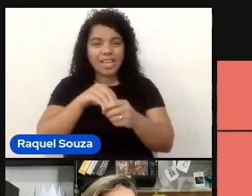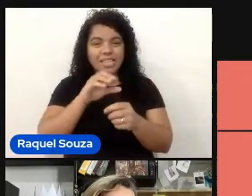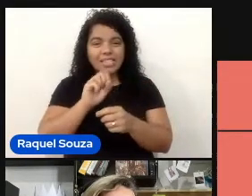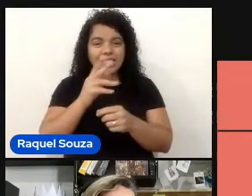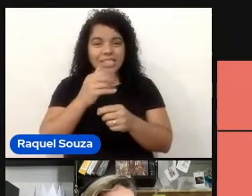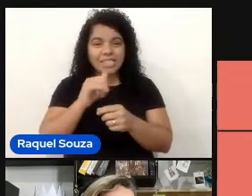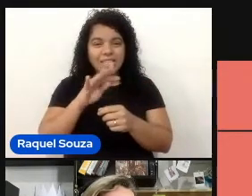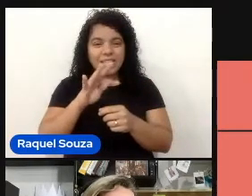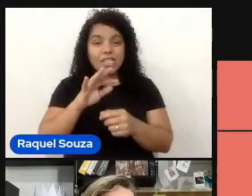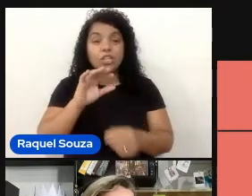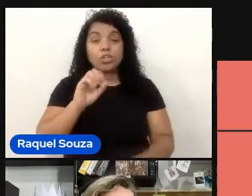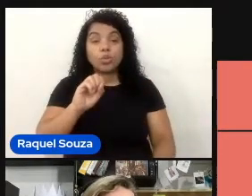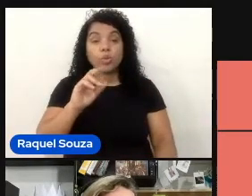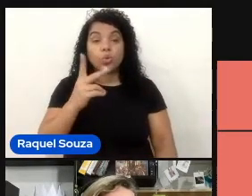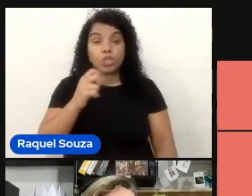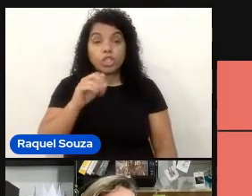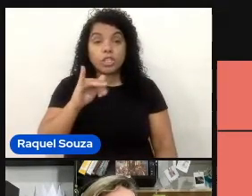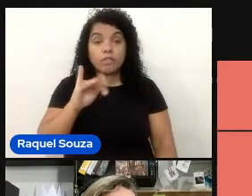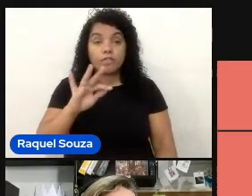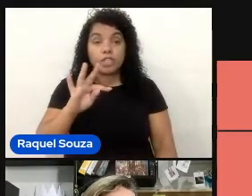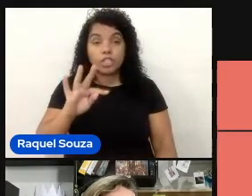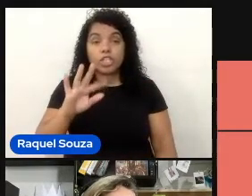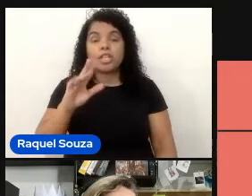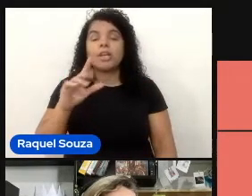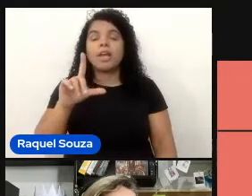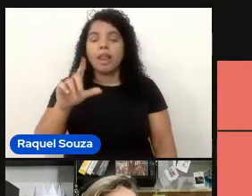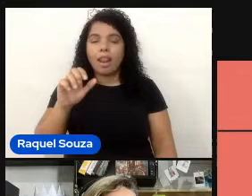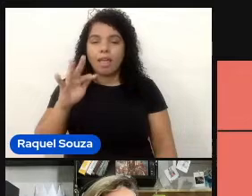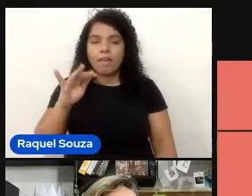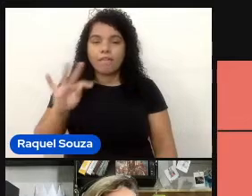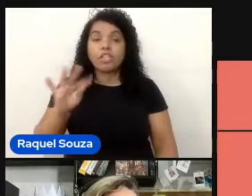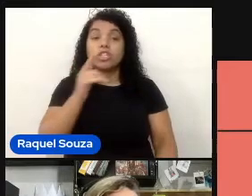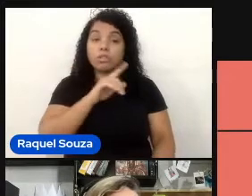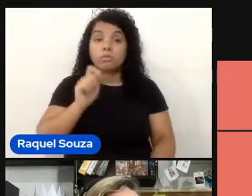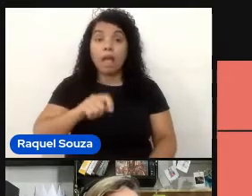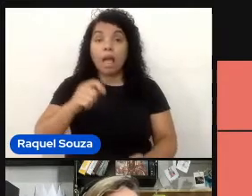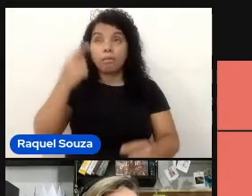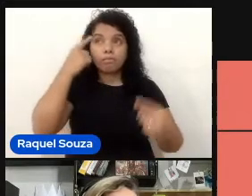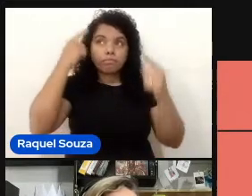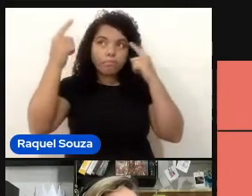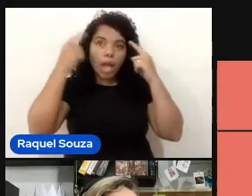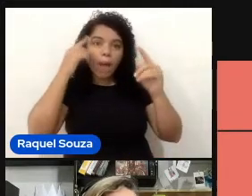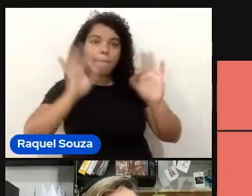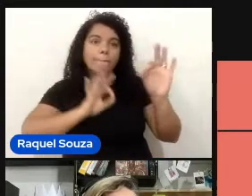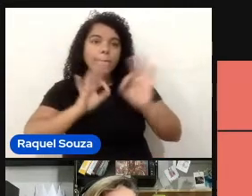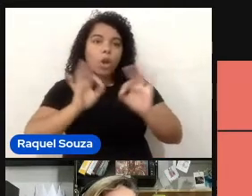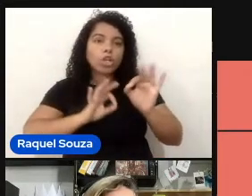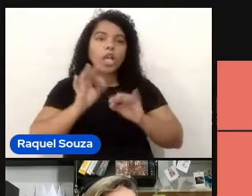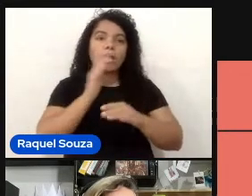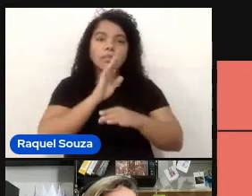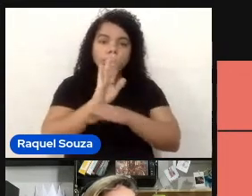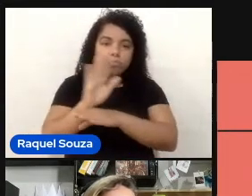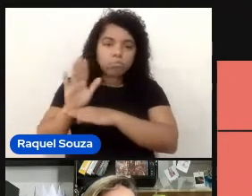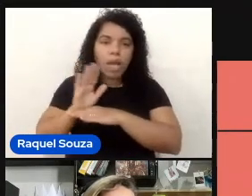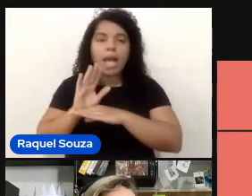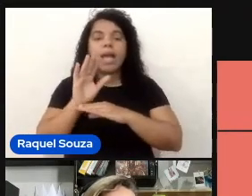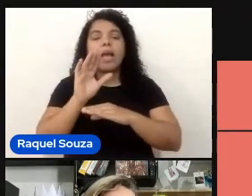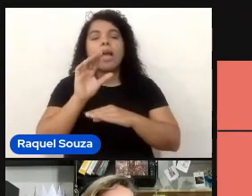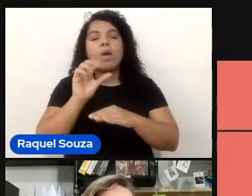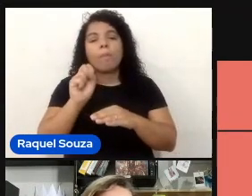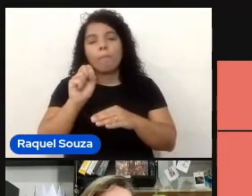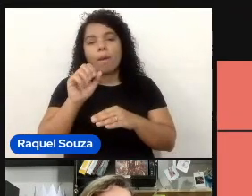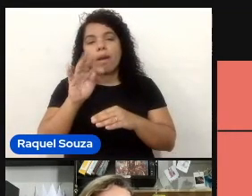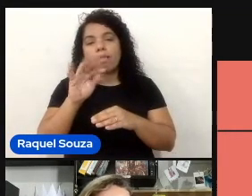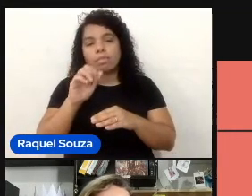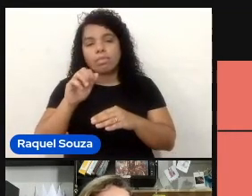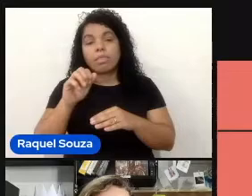Testing, a gente consegue participar da ideação de um projeto, de uma task, de uma melhoria, enfim, o